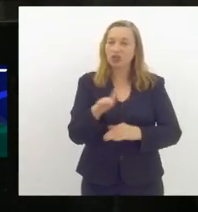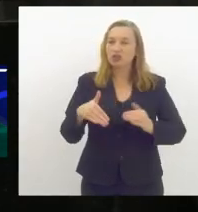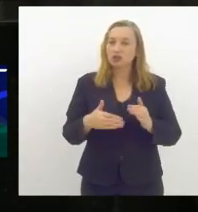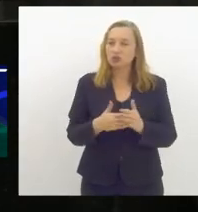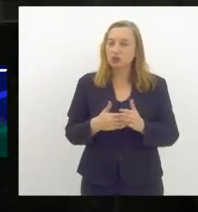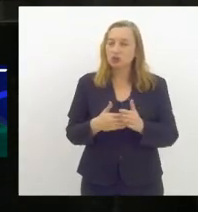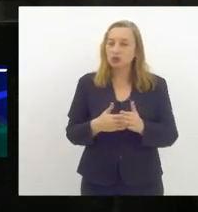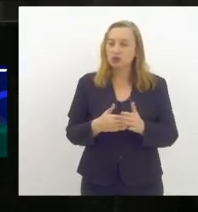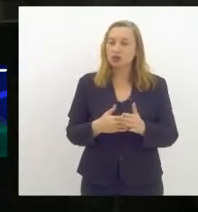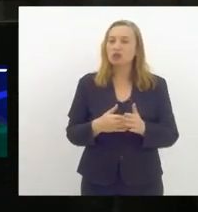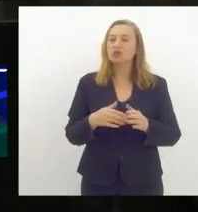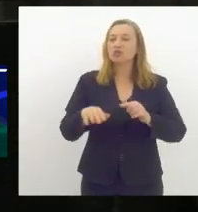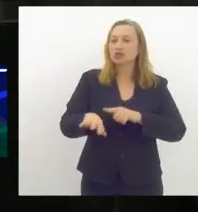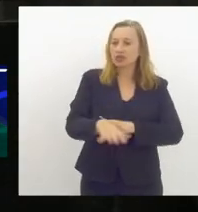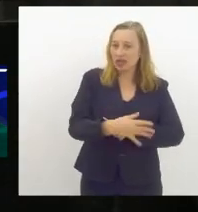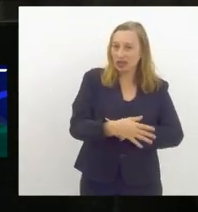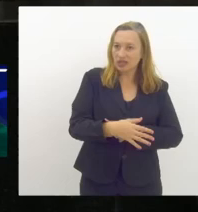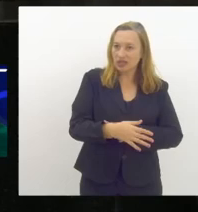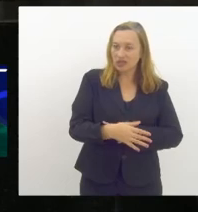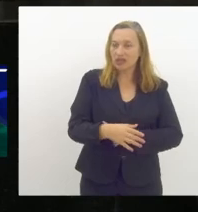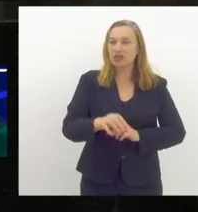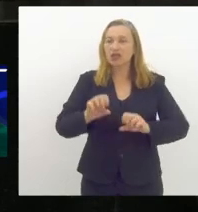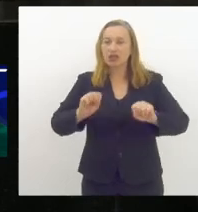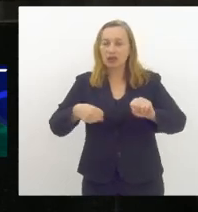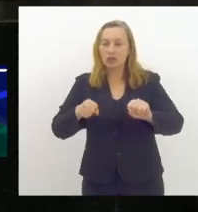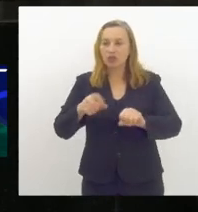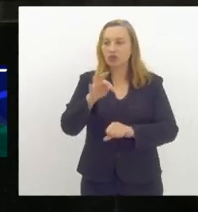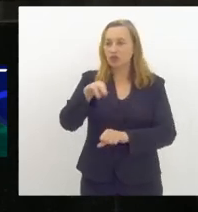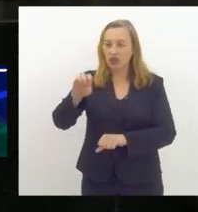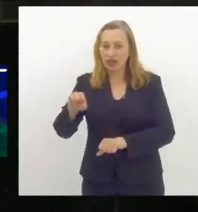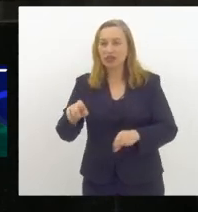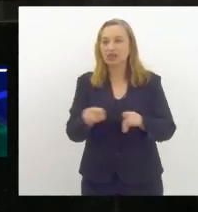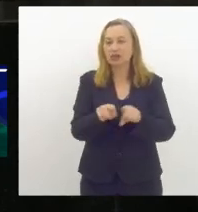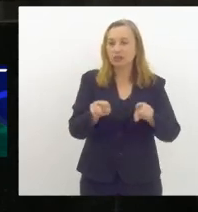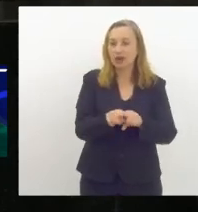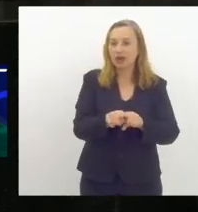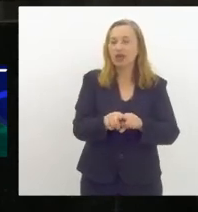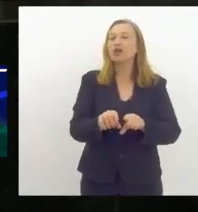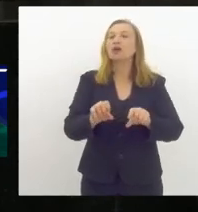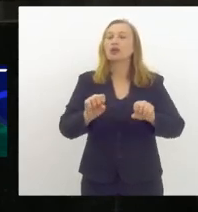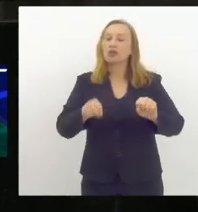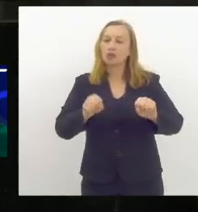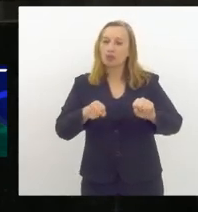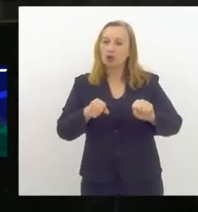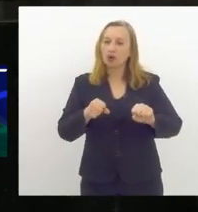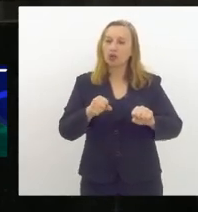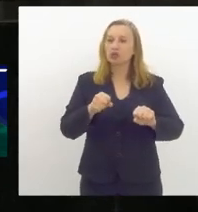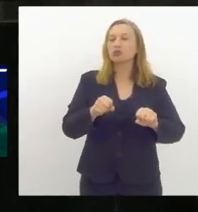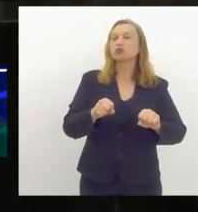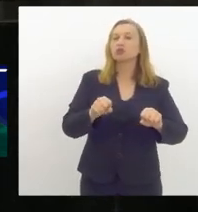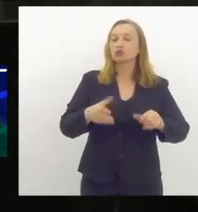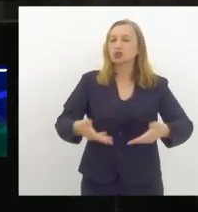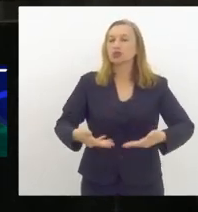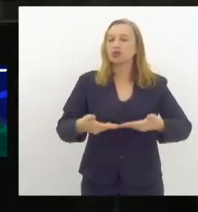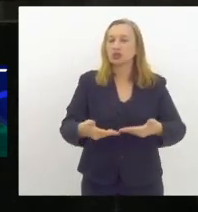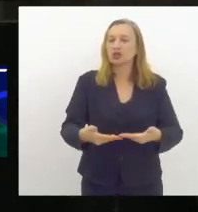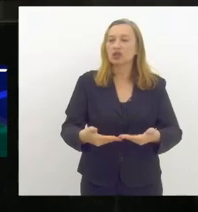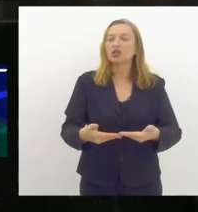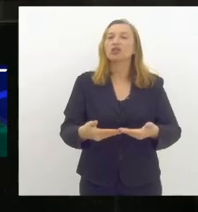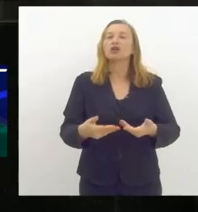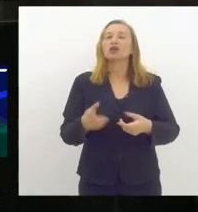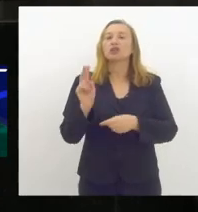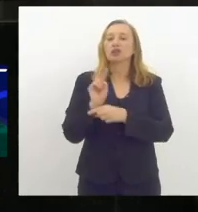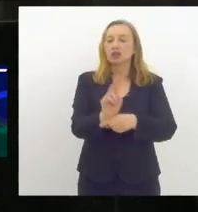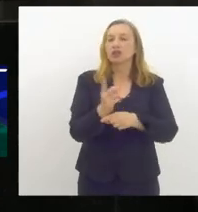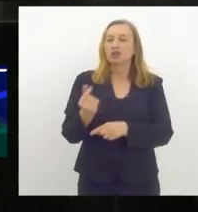aqui mencionadas de taxistas e motofrete motoboy precisam desses empréstimos para